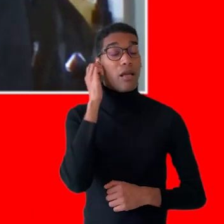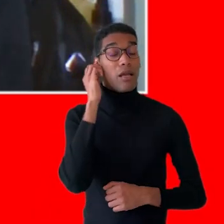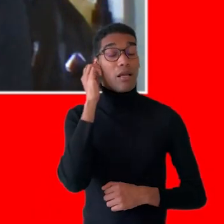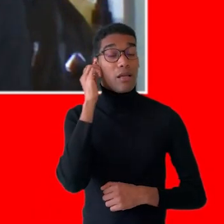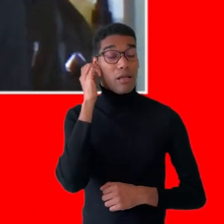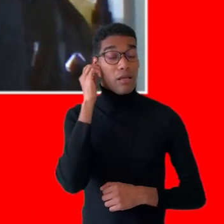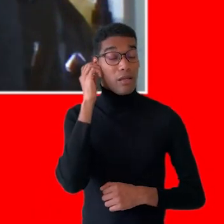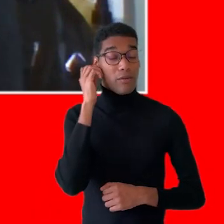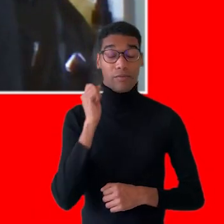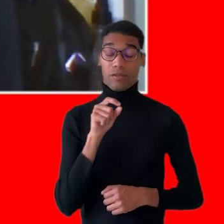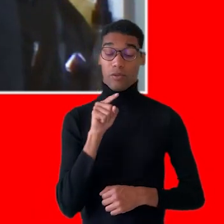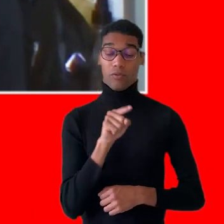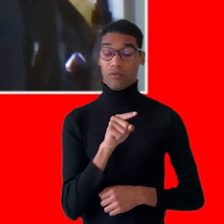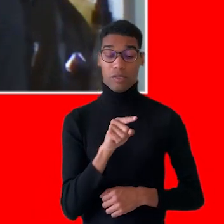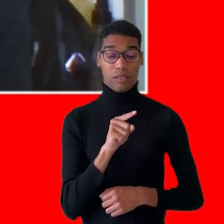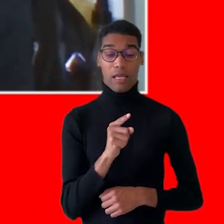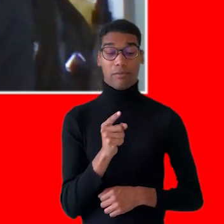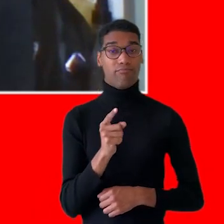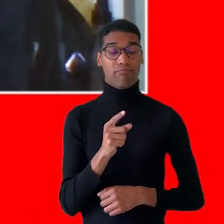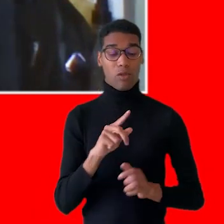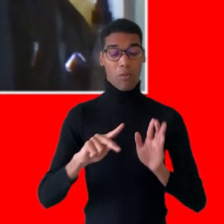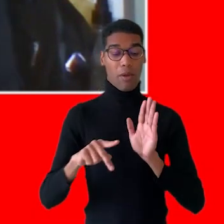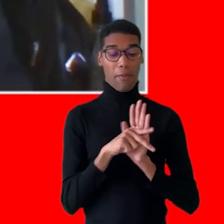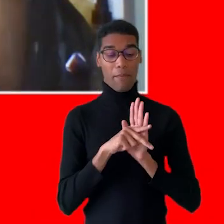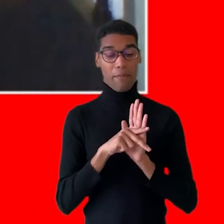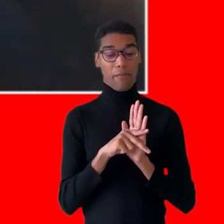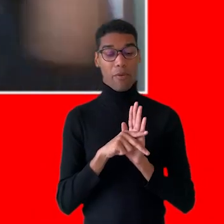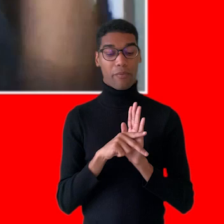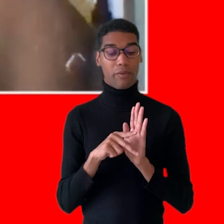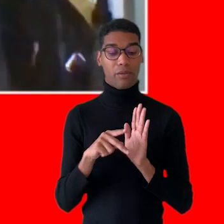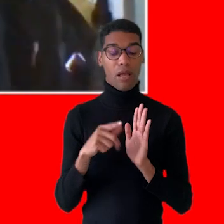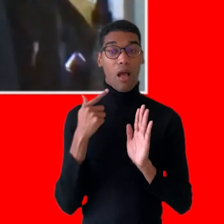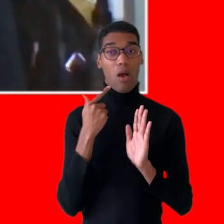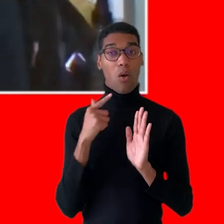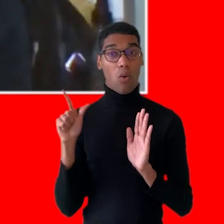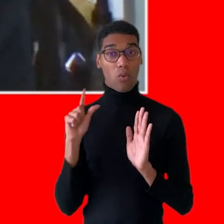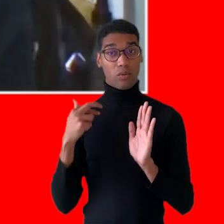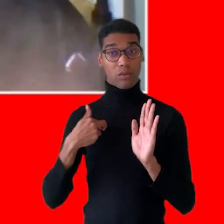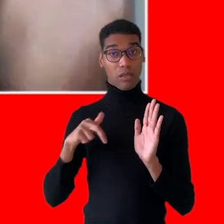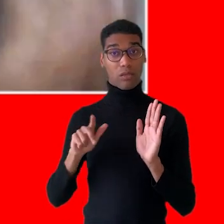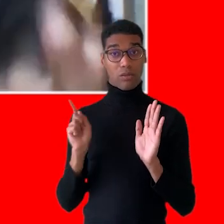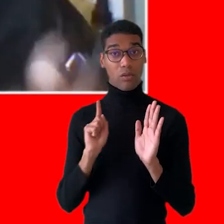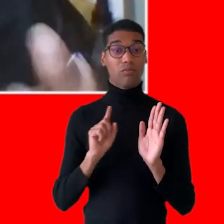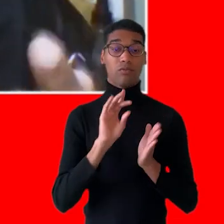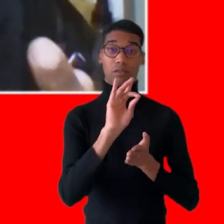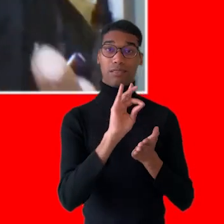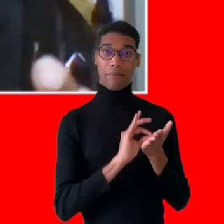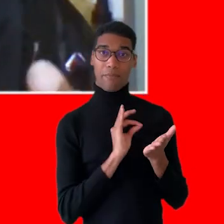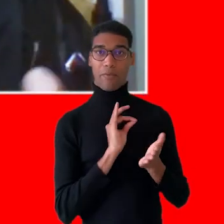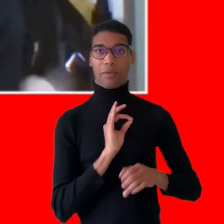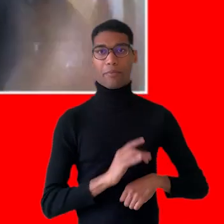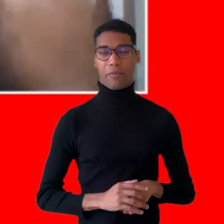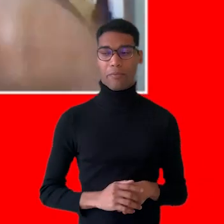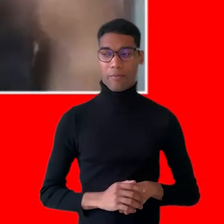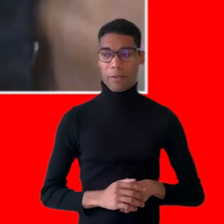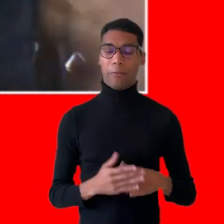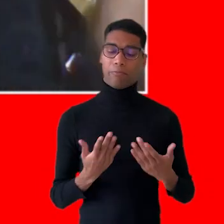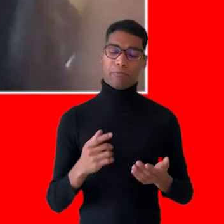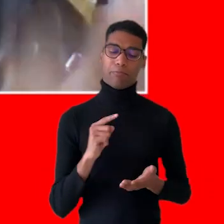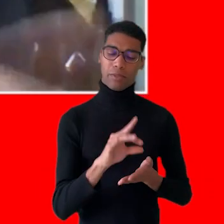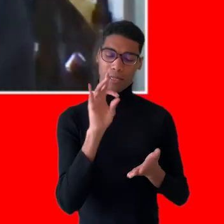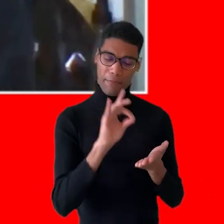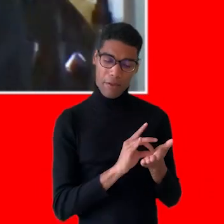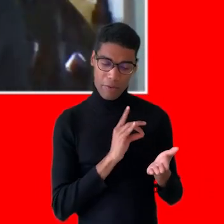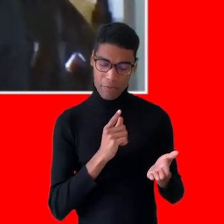Então você não é aquele que pertence a outra orientação religiosa, você é meu inimigo. E sendo